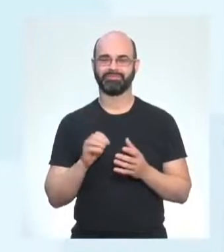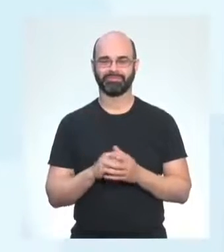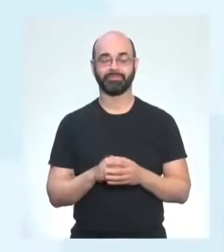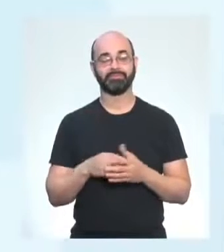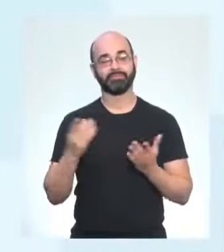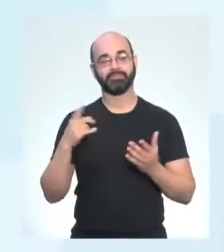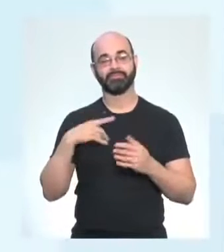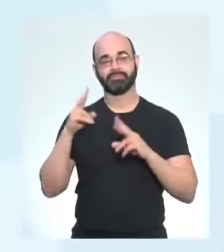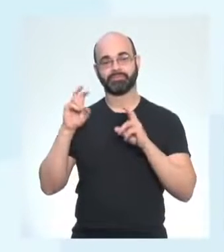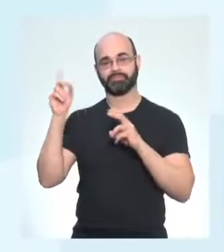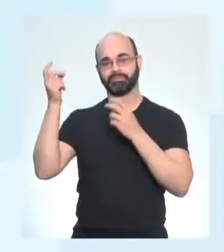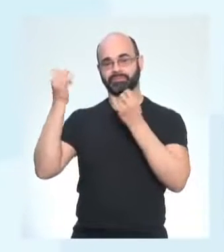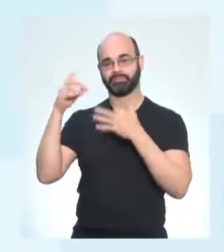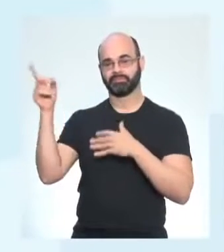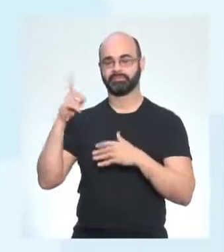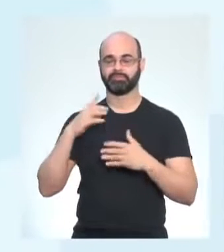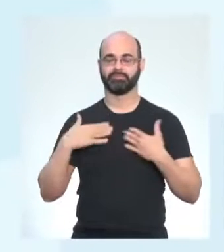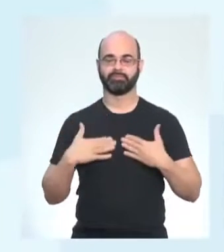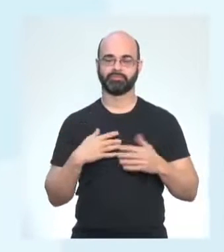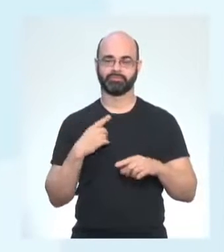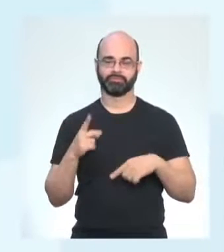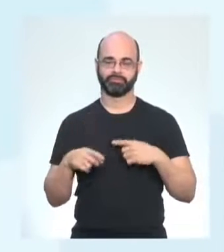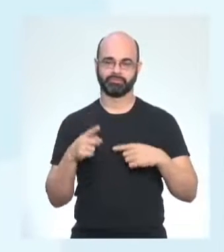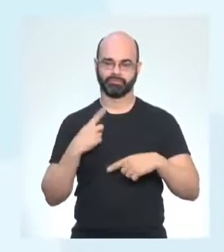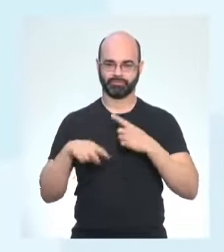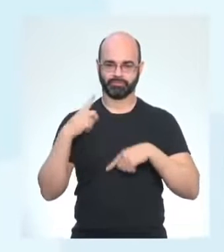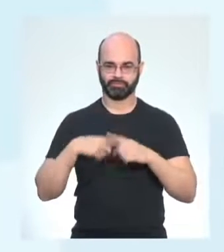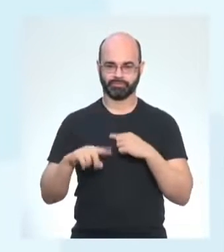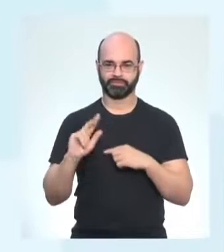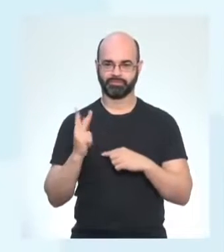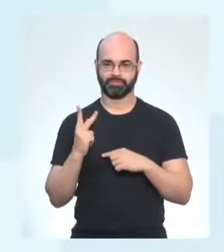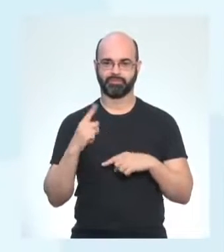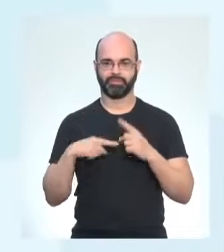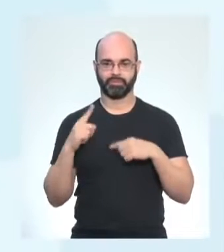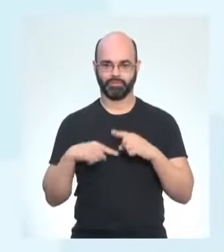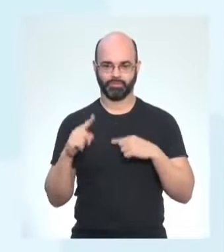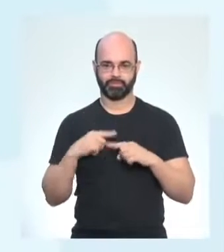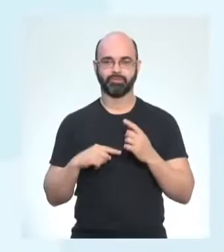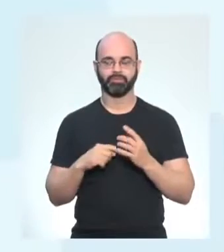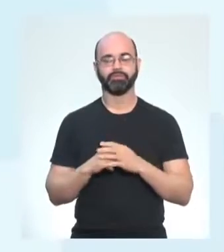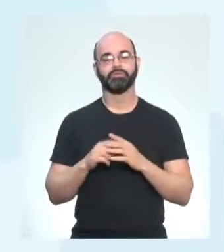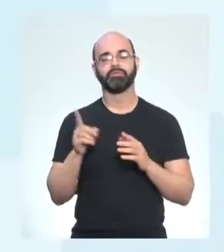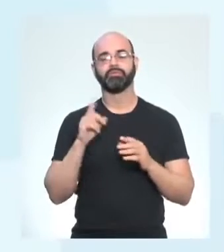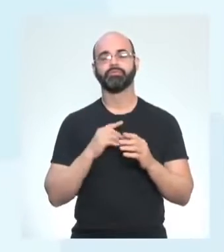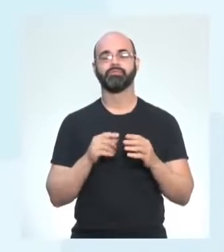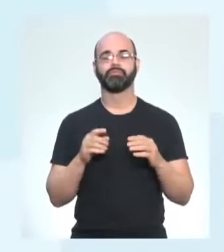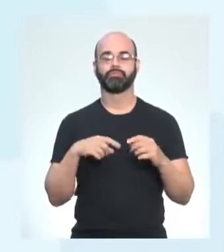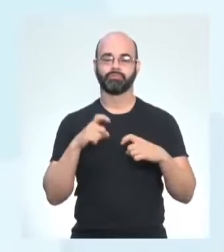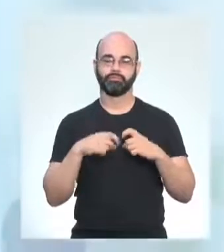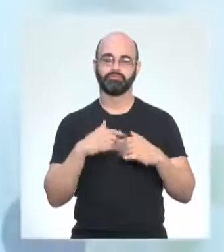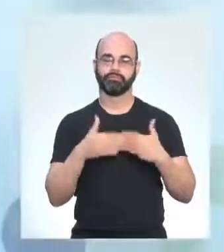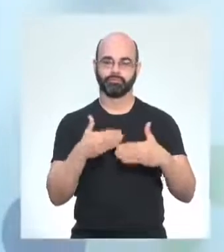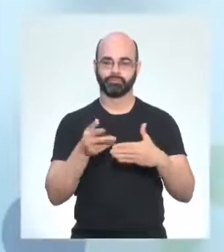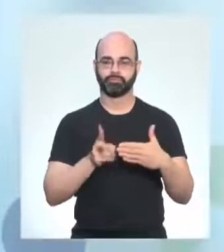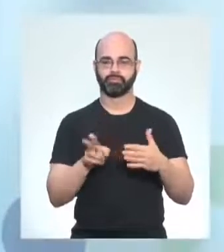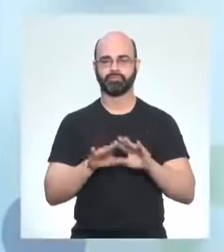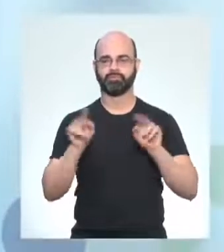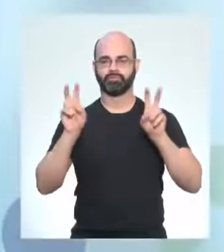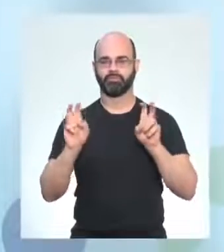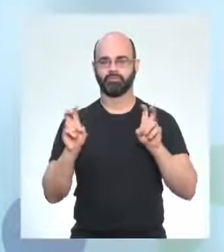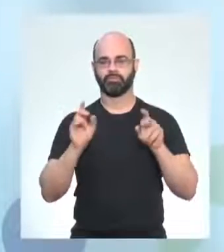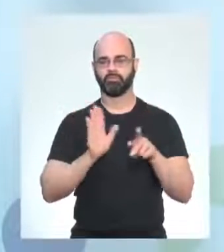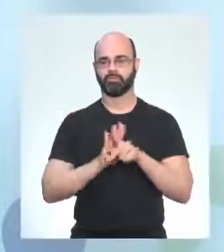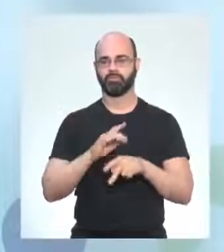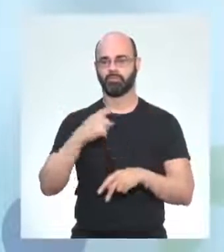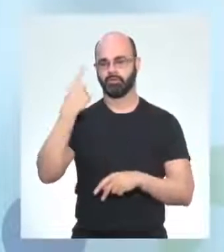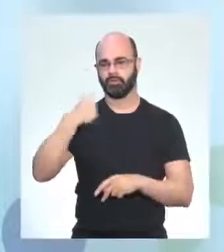sua influência no desenvolvimento físico, no amadurecimento dos seres humanos, para a reprodução, mas também falamos um pouquinho geral aí do sistema endócrino,